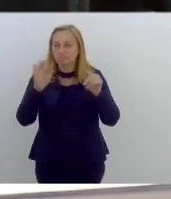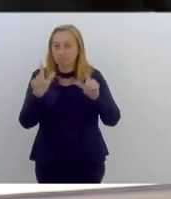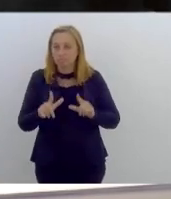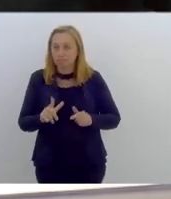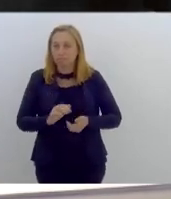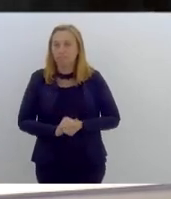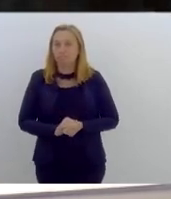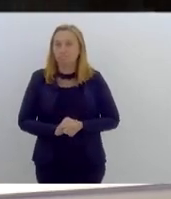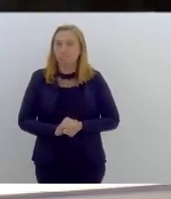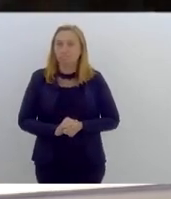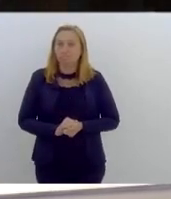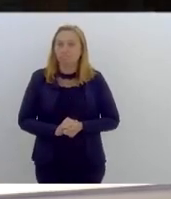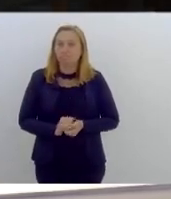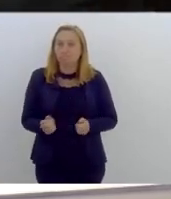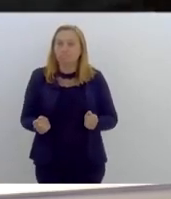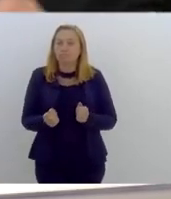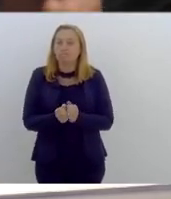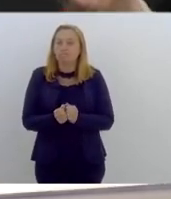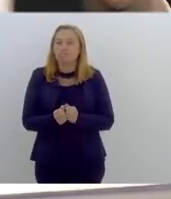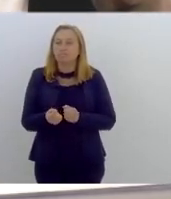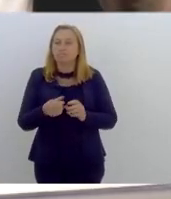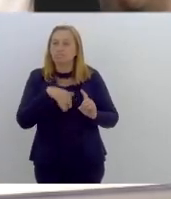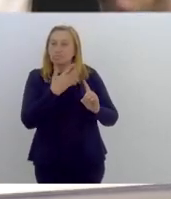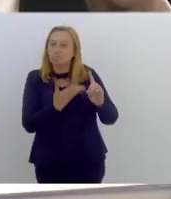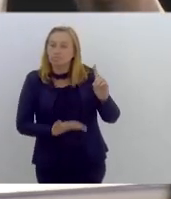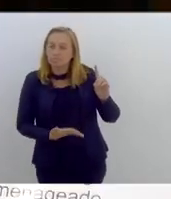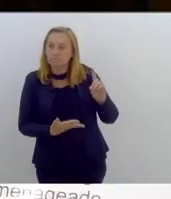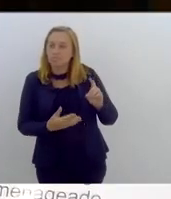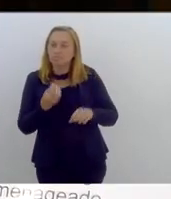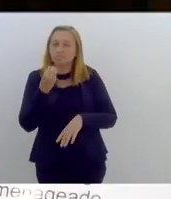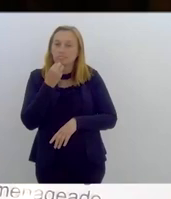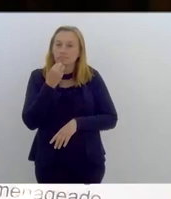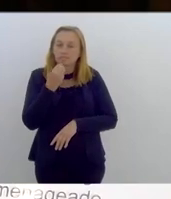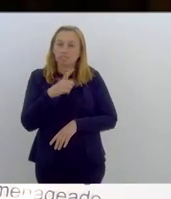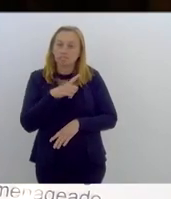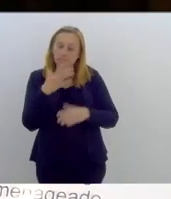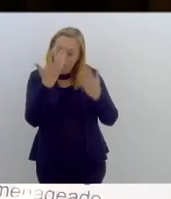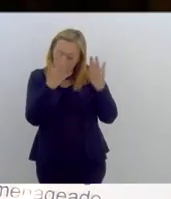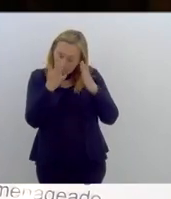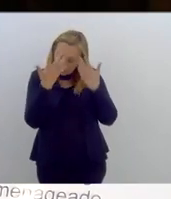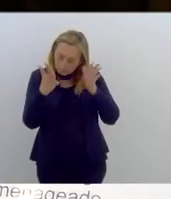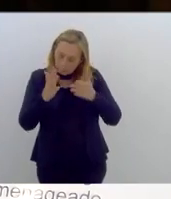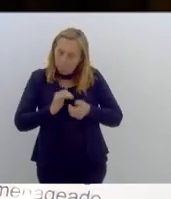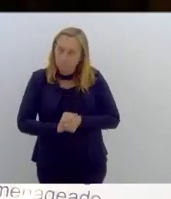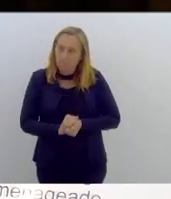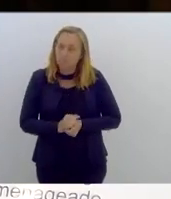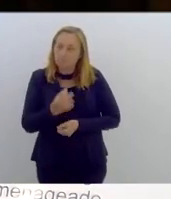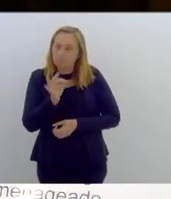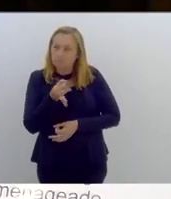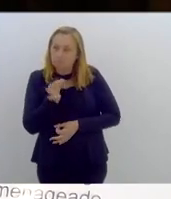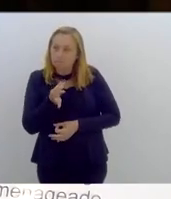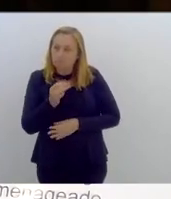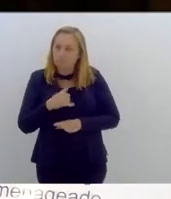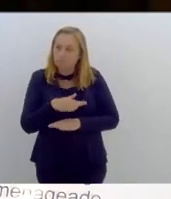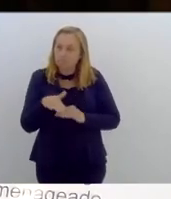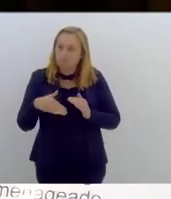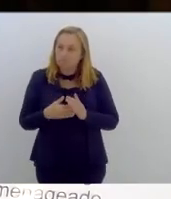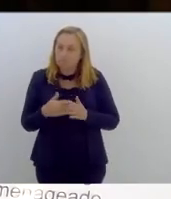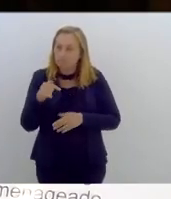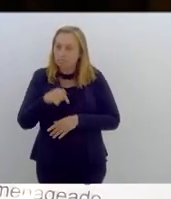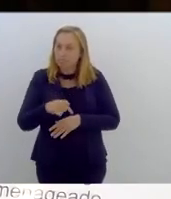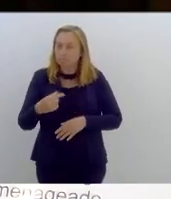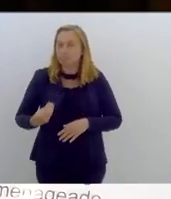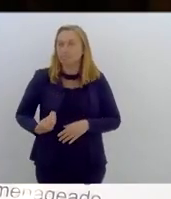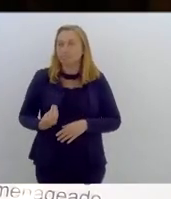estar participando desta solenidade, ter a oportunidade de saudá-lo. E tenho certeza que todos aqueles que aqui